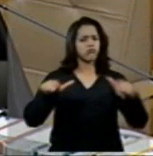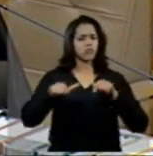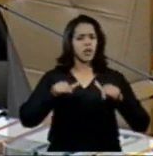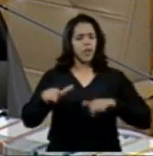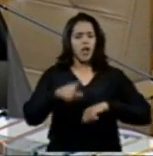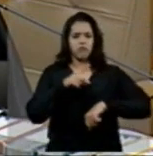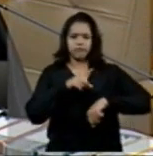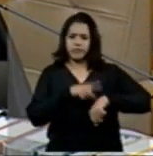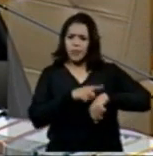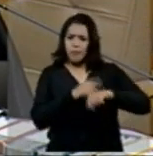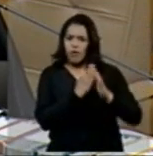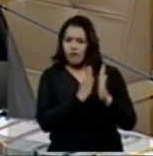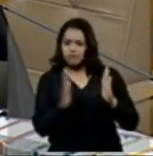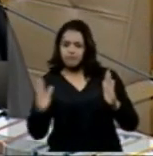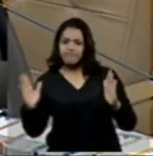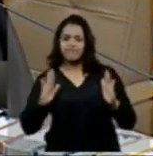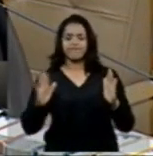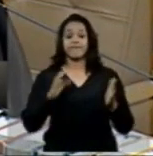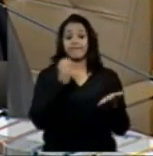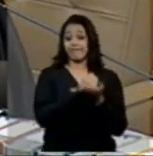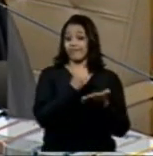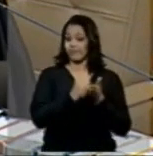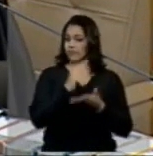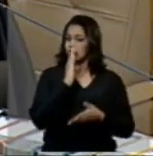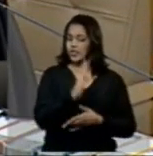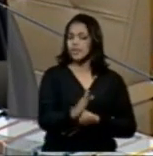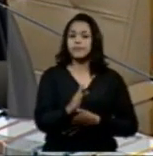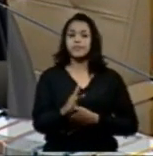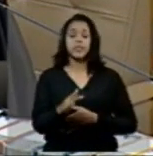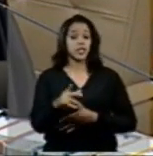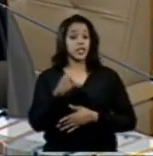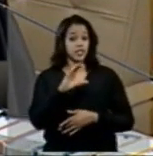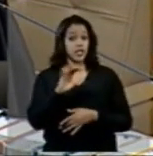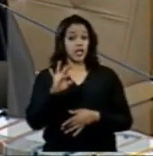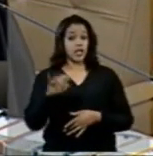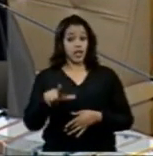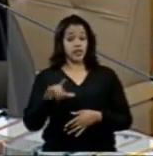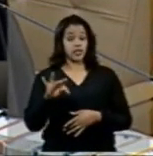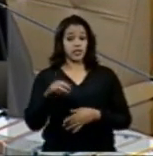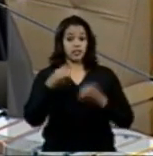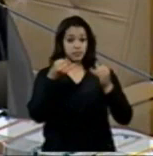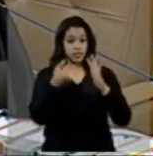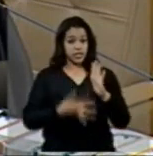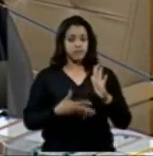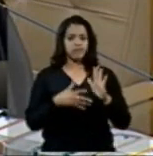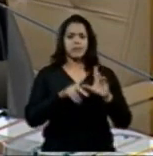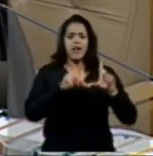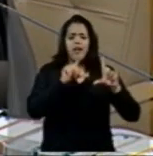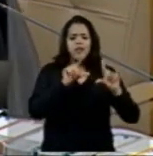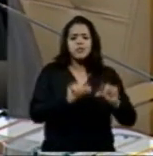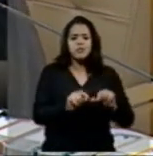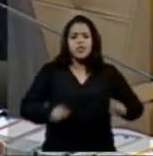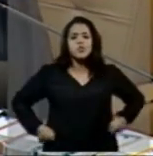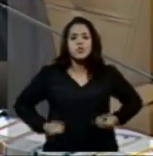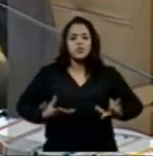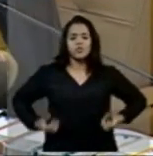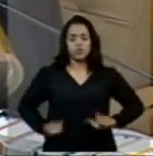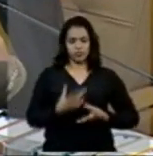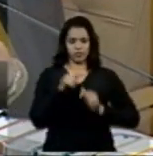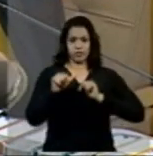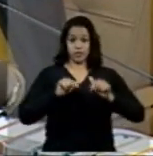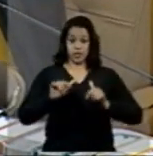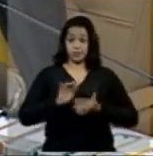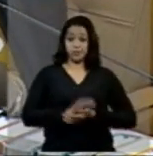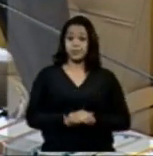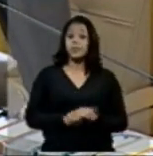em detrimento da contratação direta que a CLT impõe com o fito de reduzir os custos trabalhistas. Passo